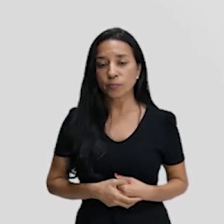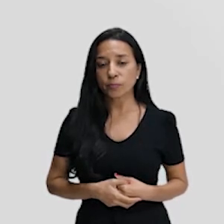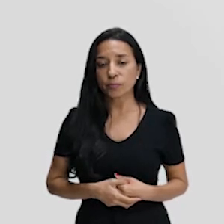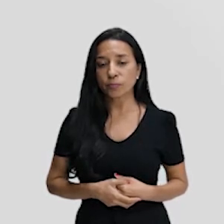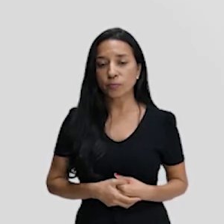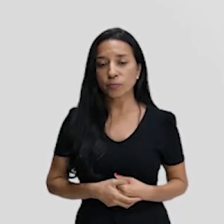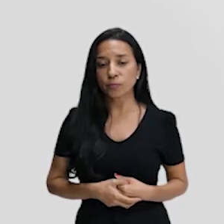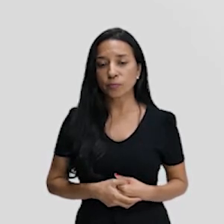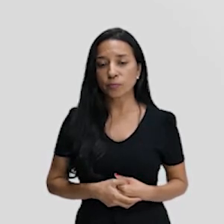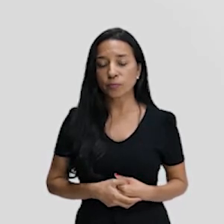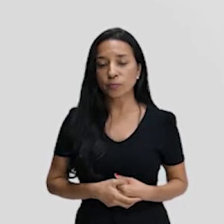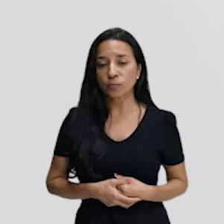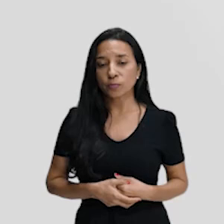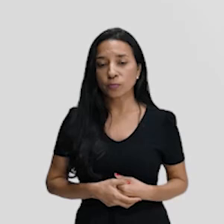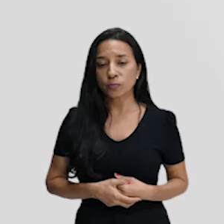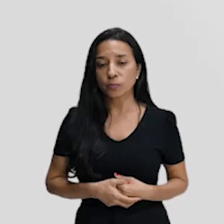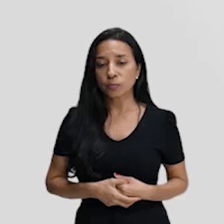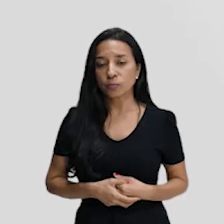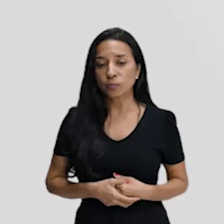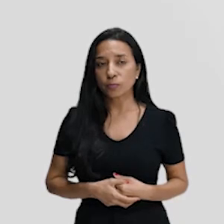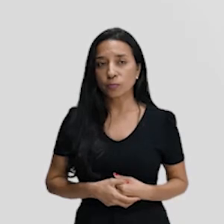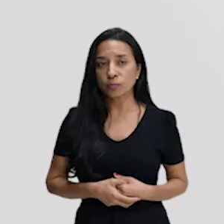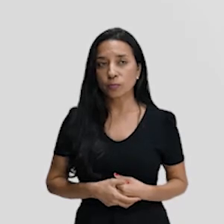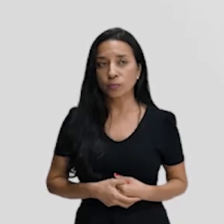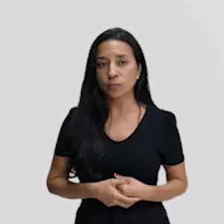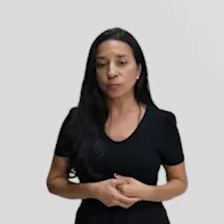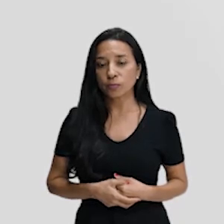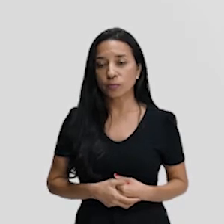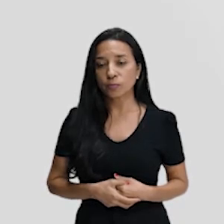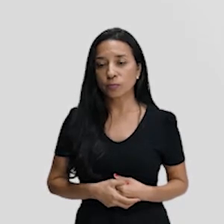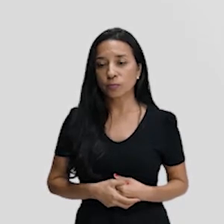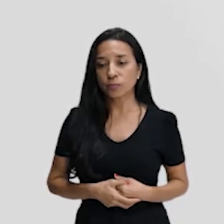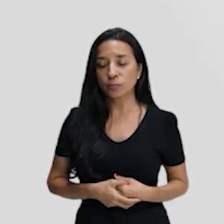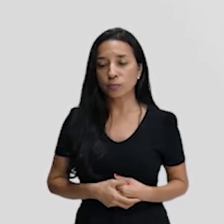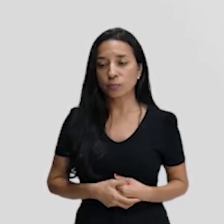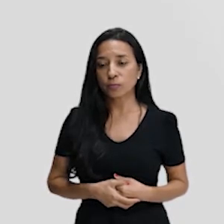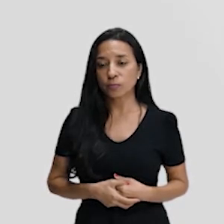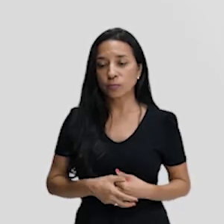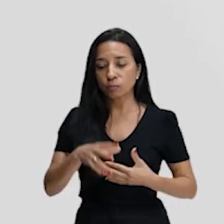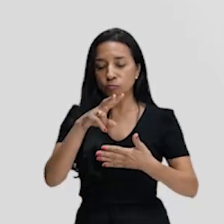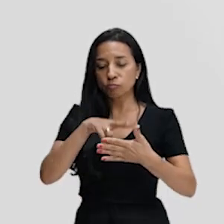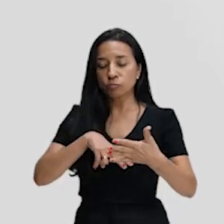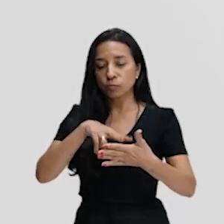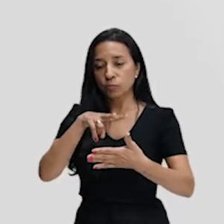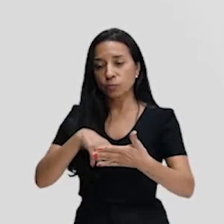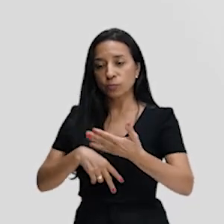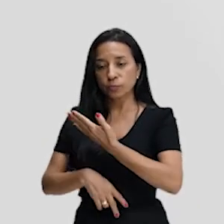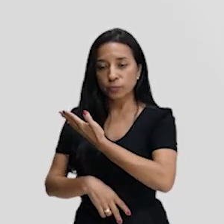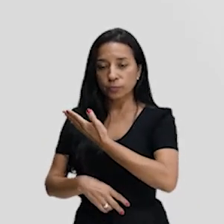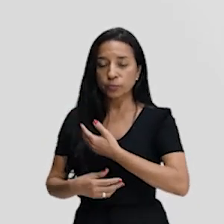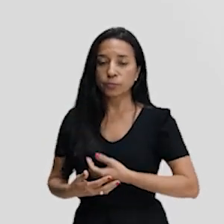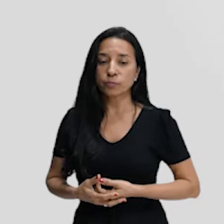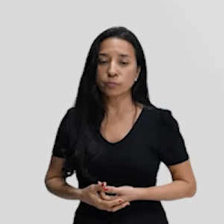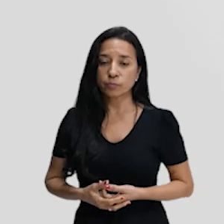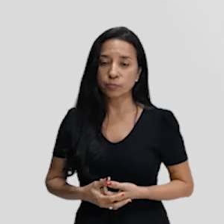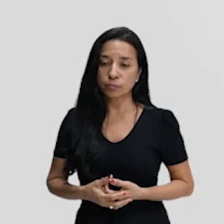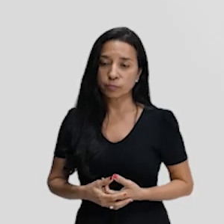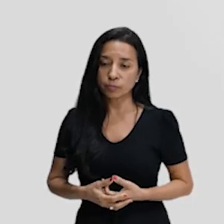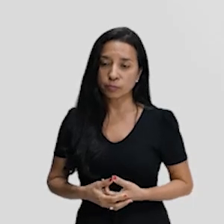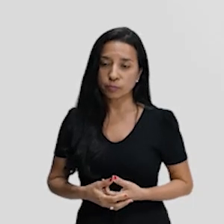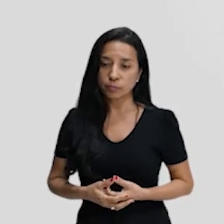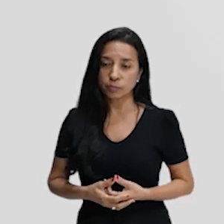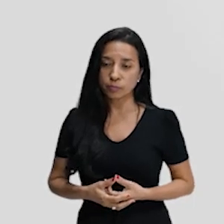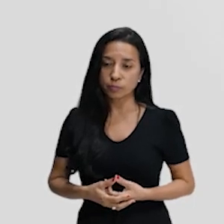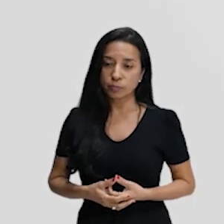a 4π vezes 10 a menos 7 e as unidades, o módulo do campo